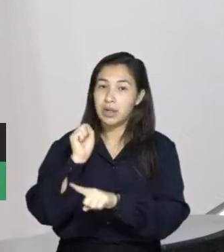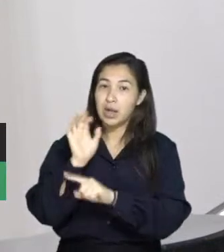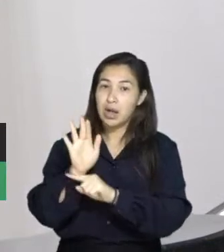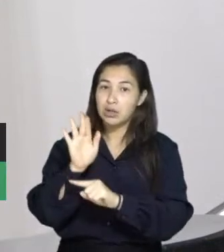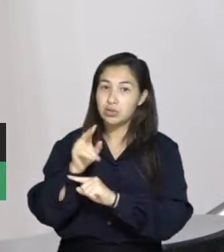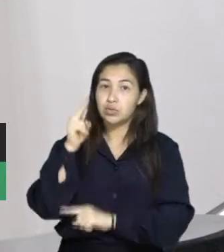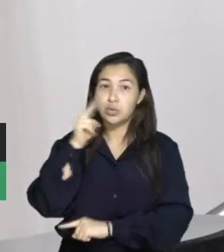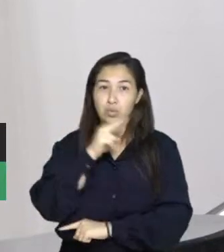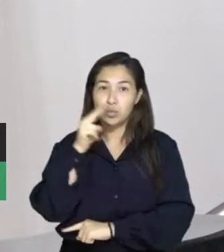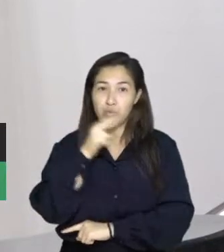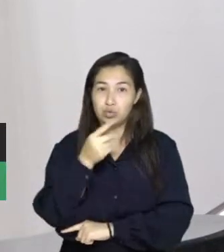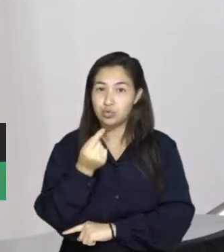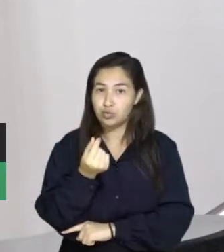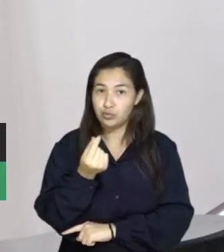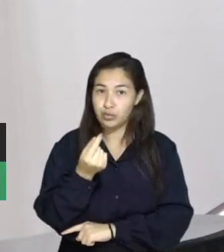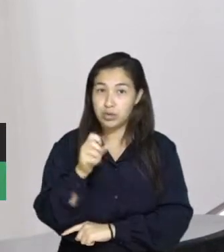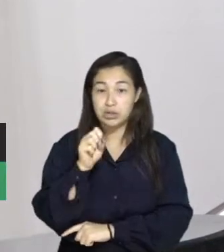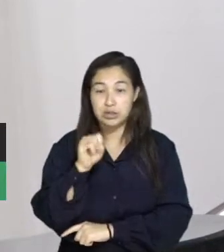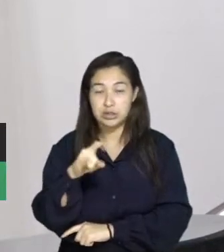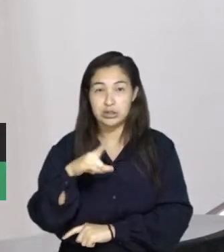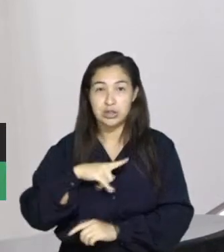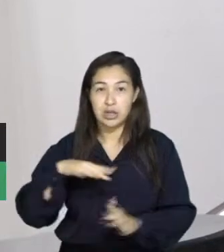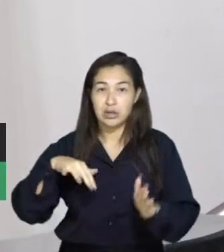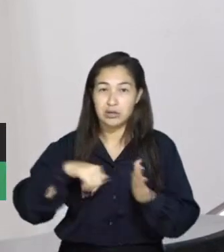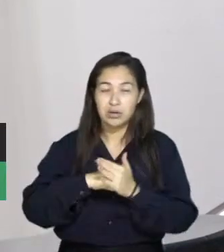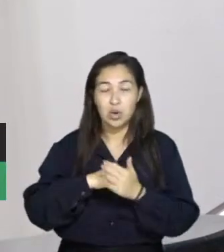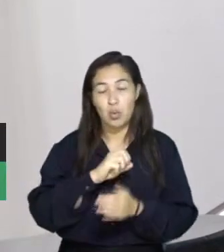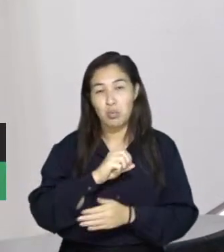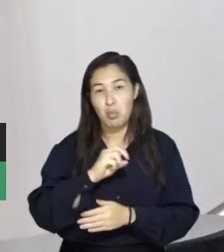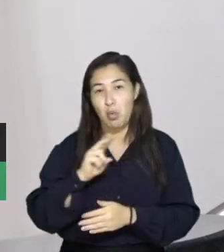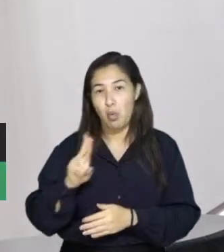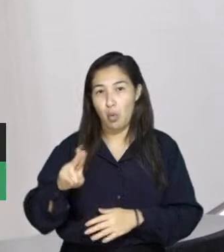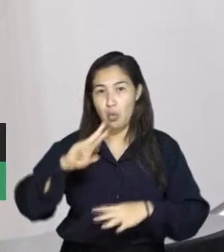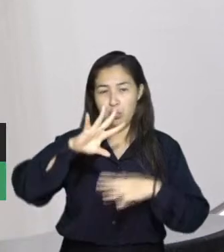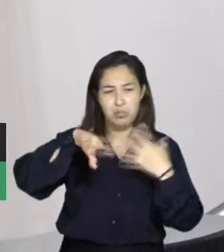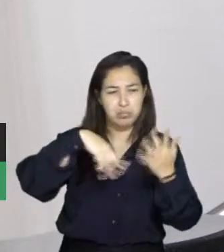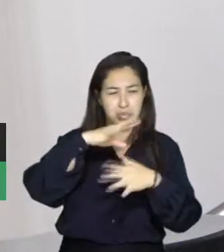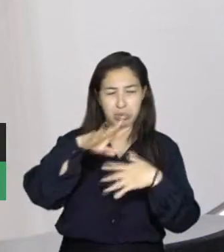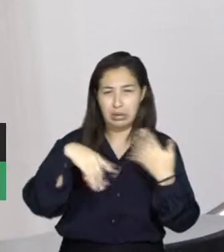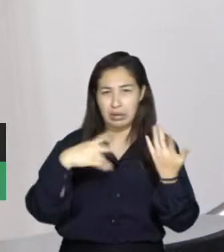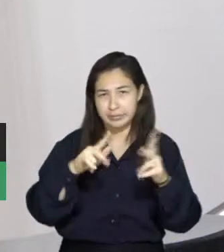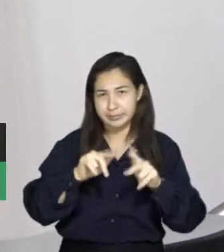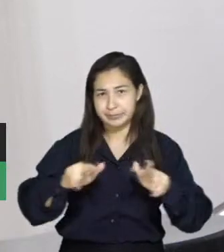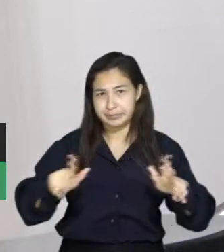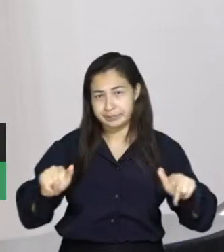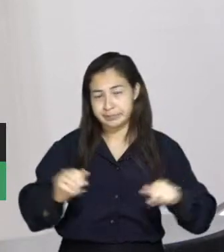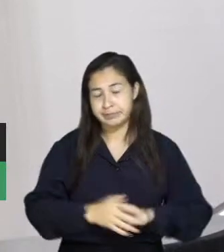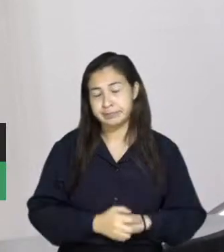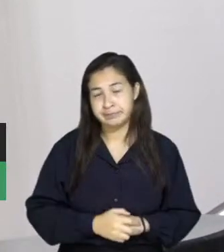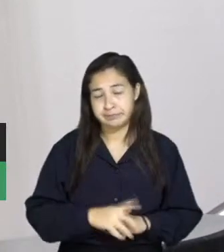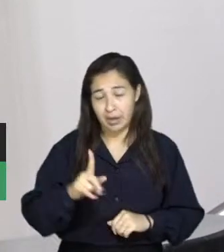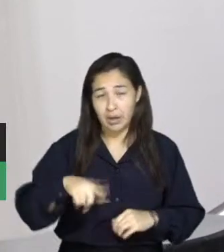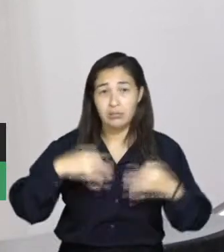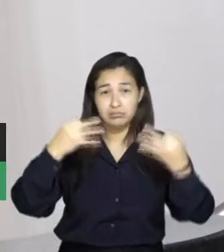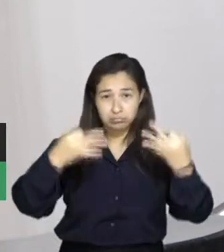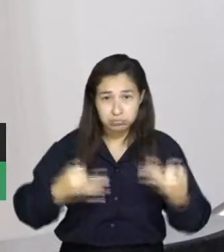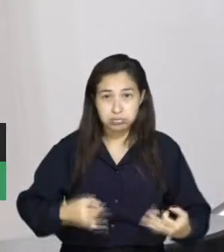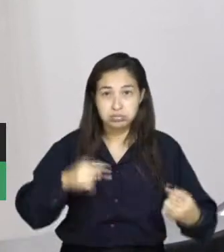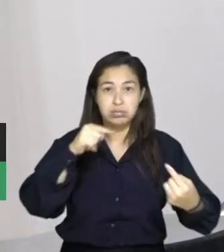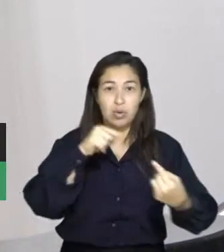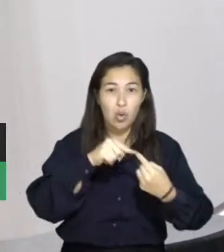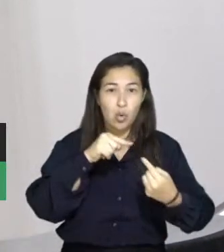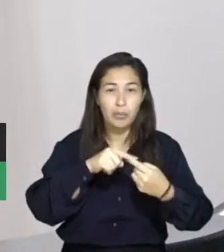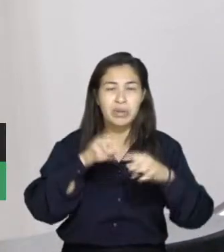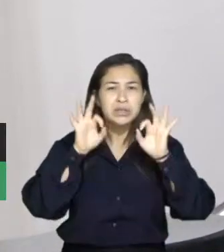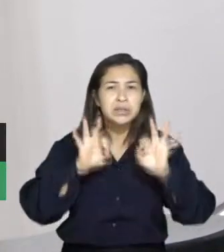em caso de acidentes ou desastres. Creio que é justo. Tenho certeza que vossas